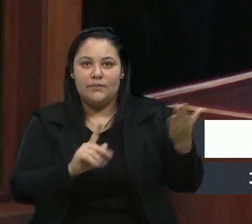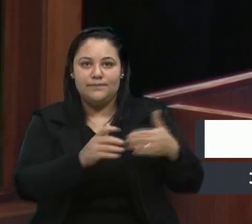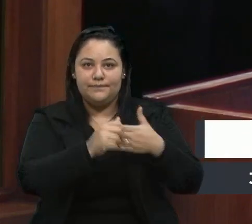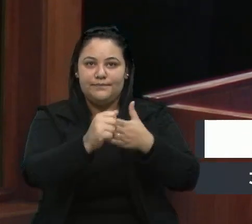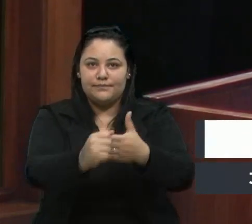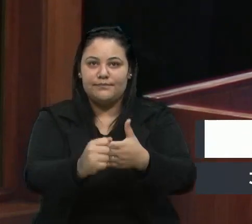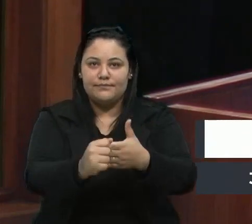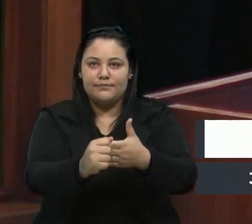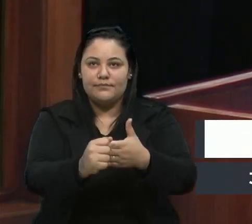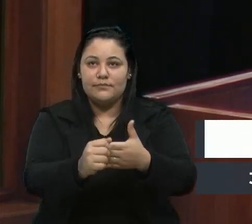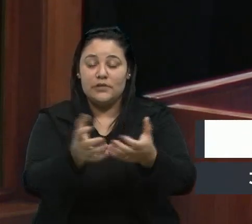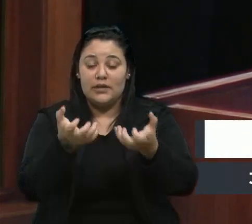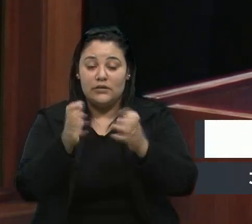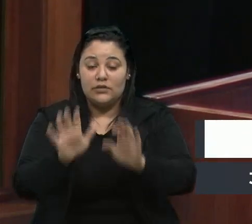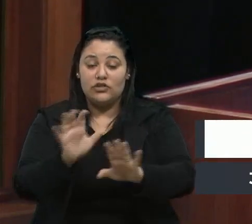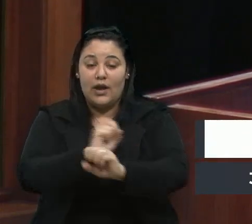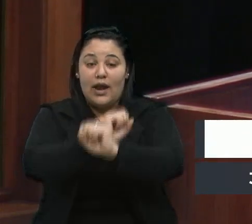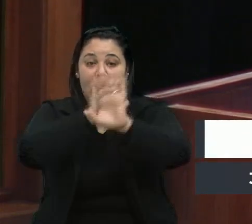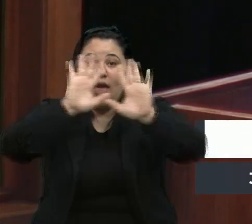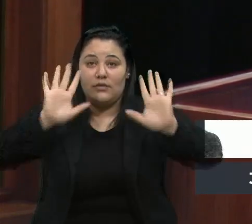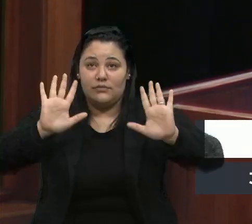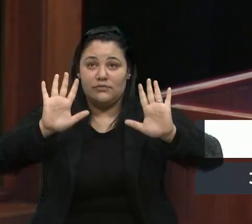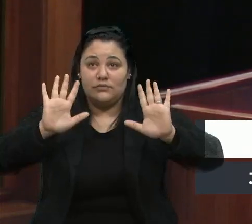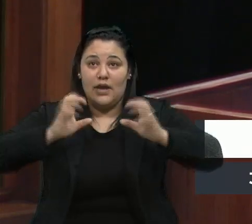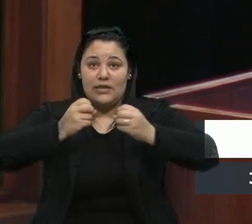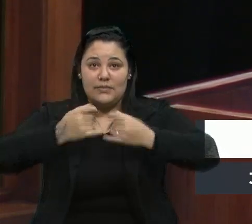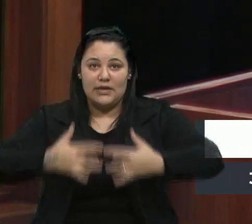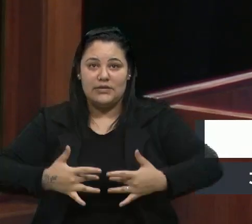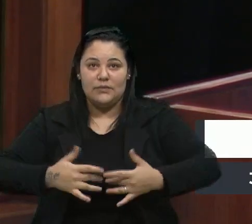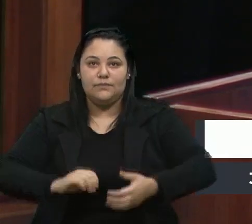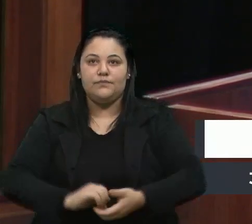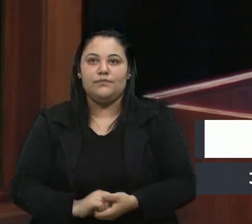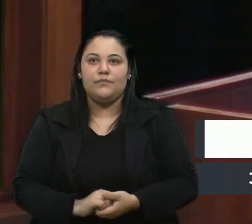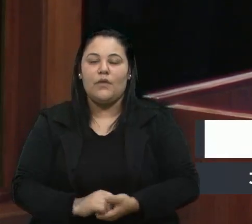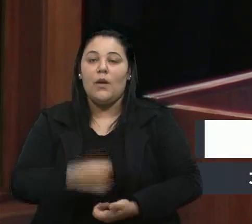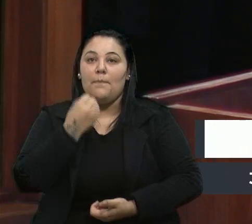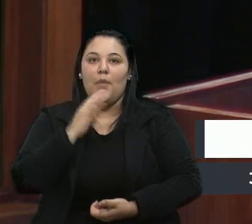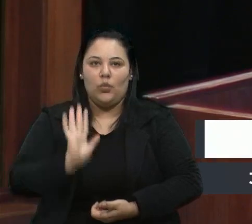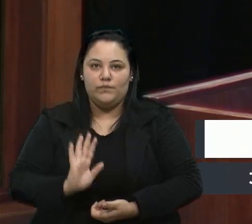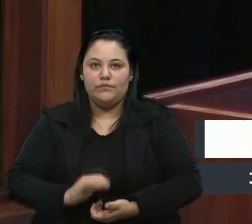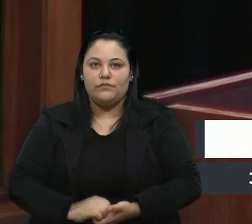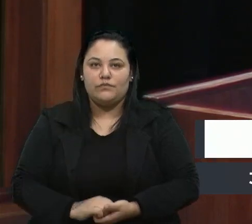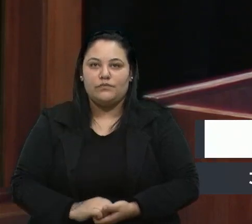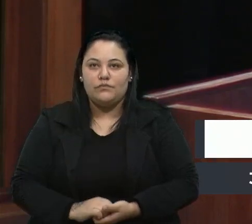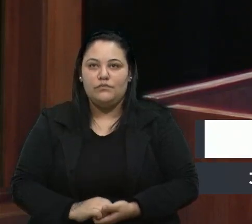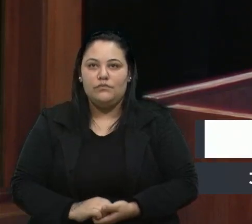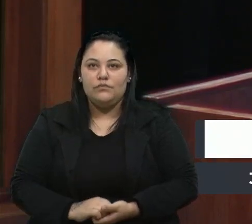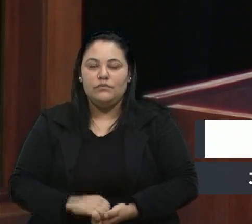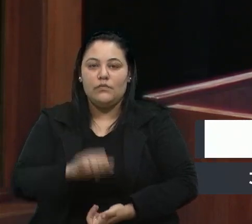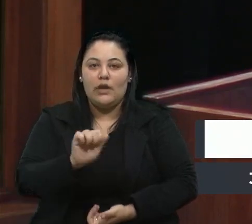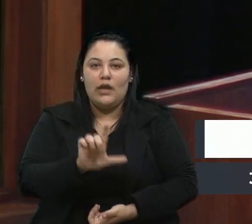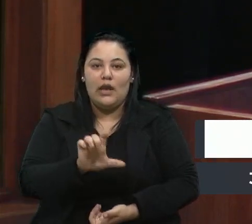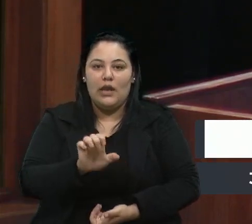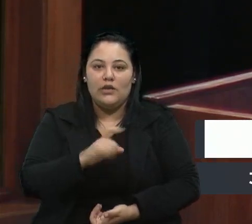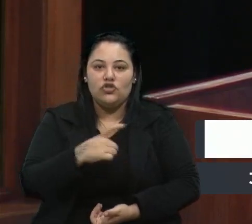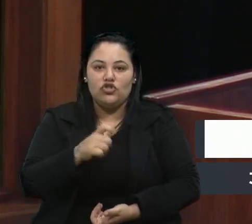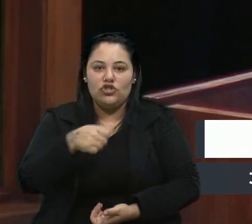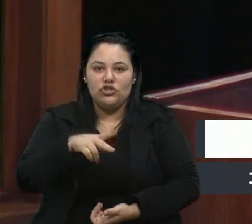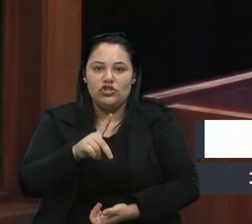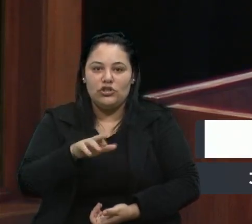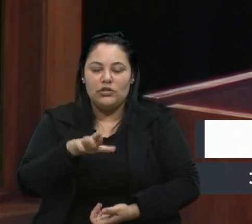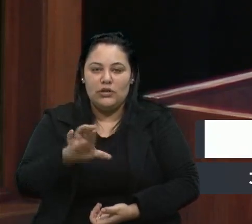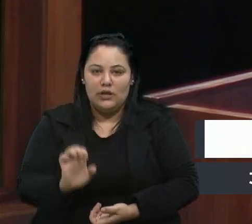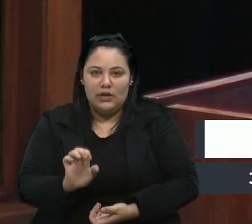eu quero deixar claro aqui a explicação. Bom, vamos lá. O ministro Alexandre de Moraes, Supremo